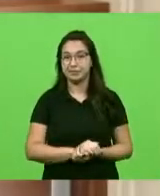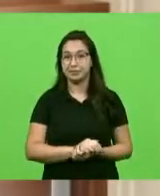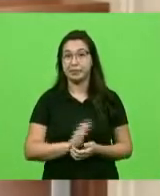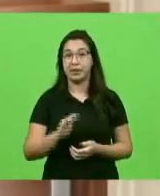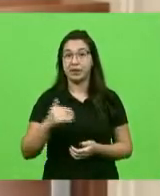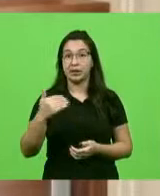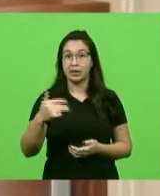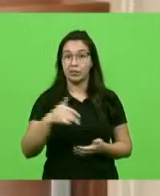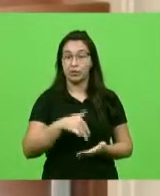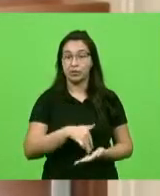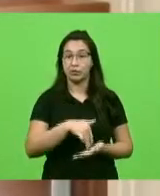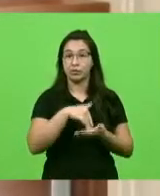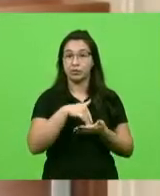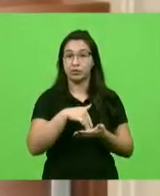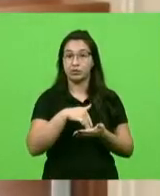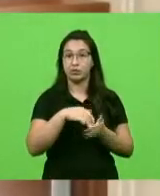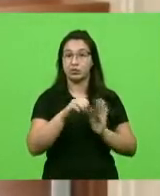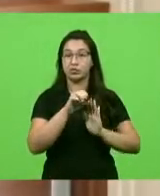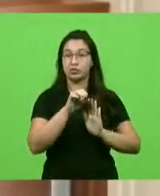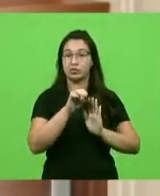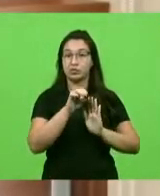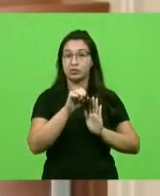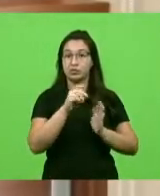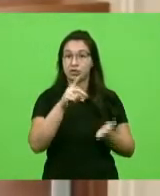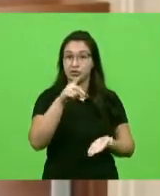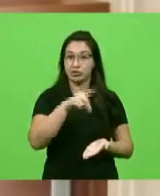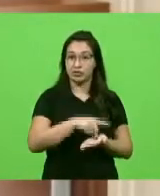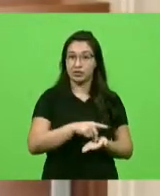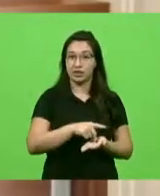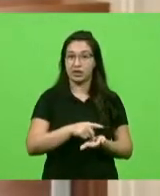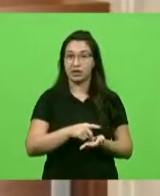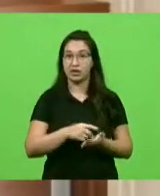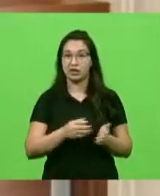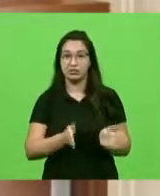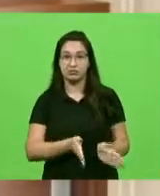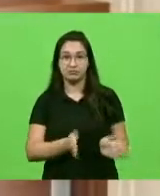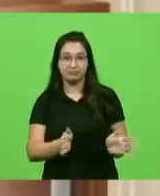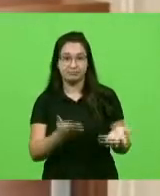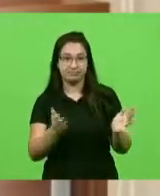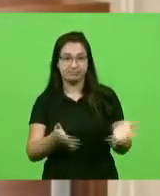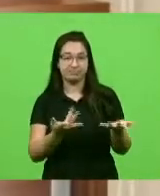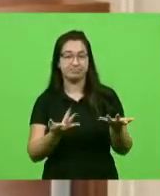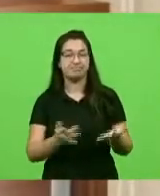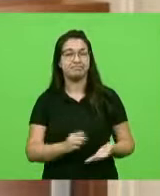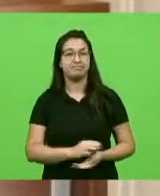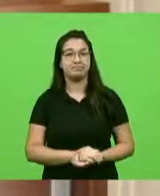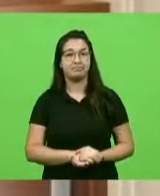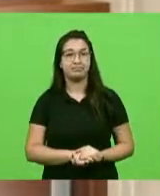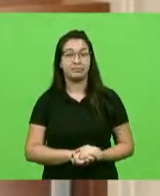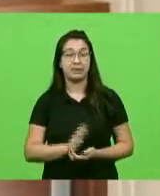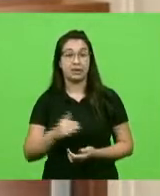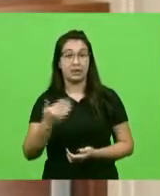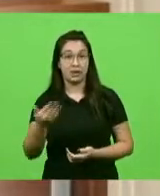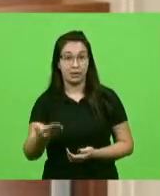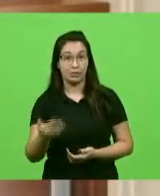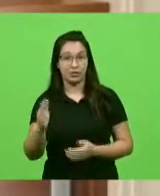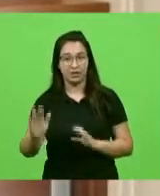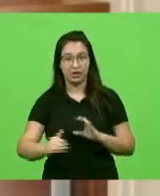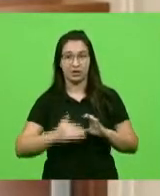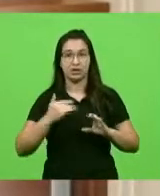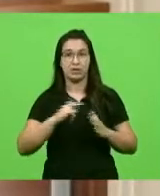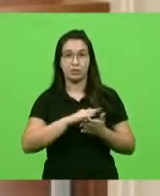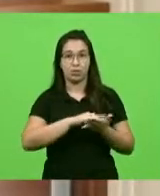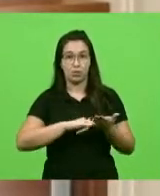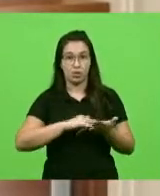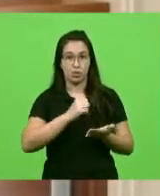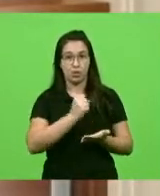moções oficiais de elogios e congratulações. E quando Carlos Moisés recebeu o documento que autorizava a